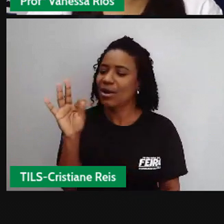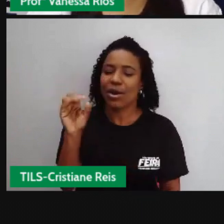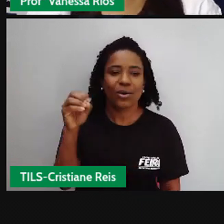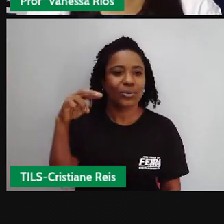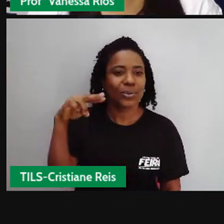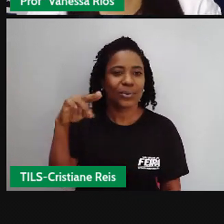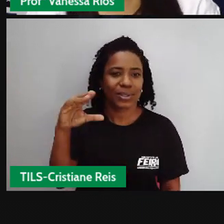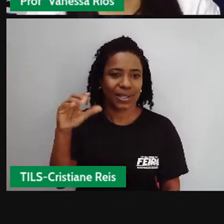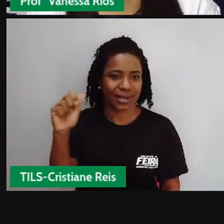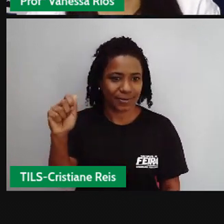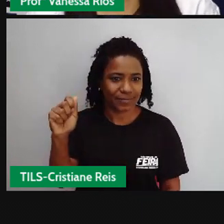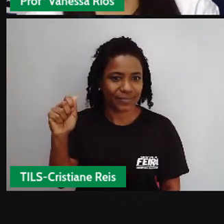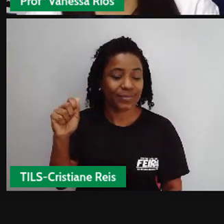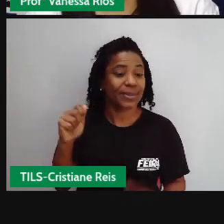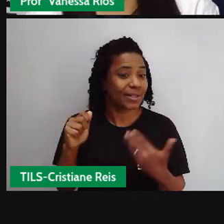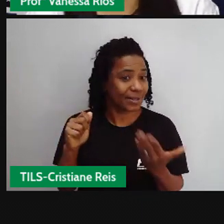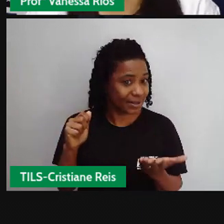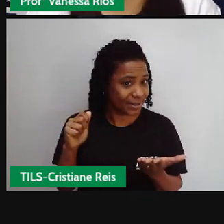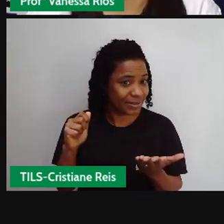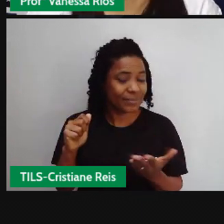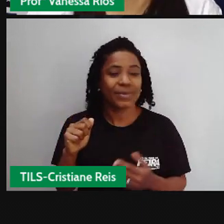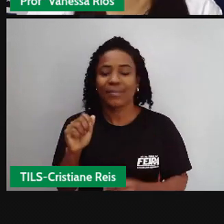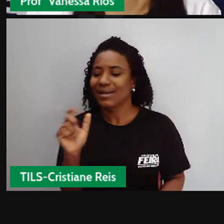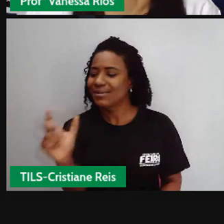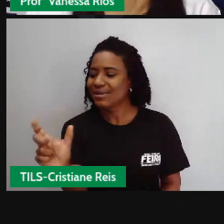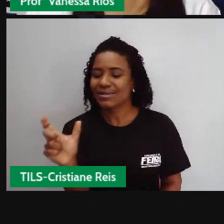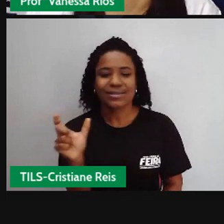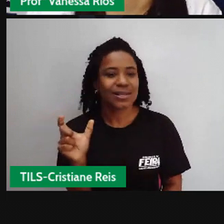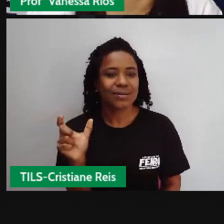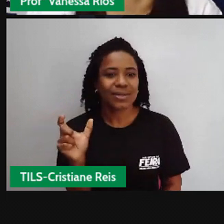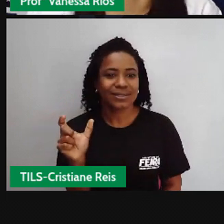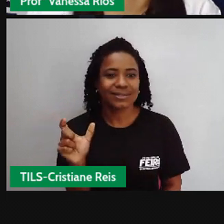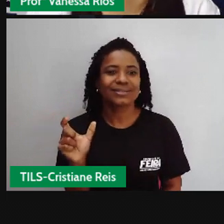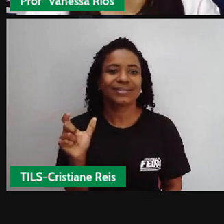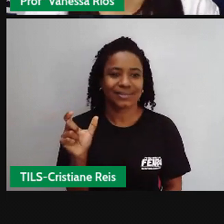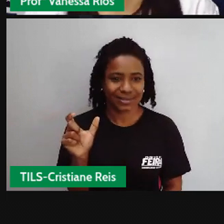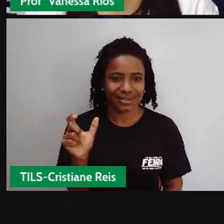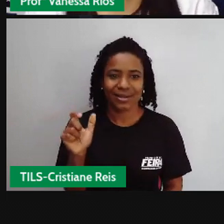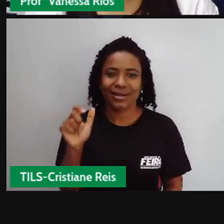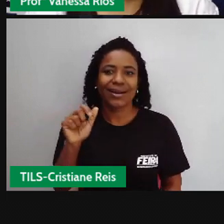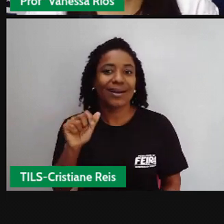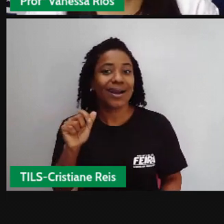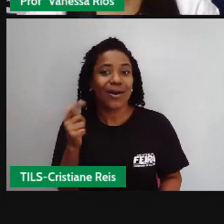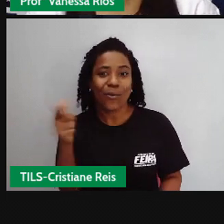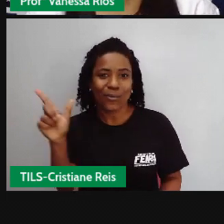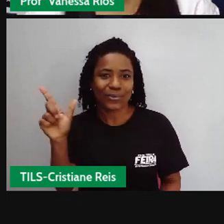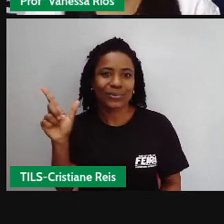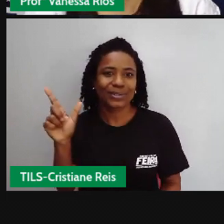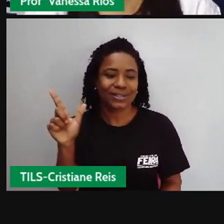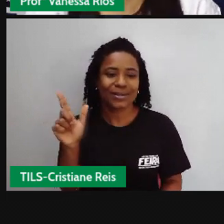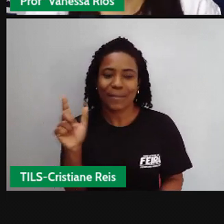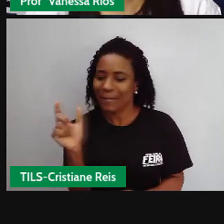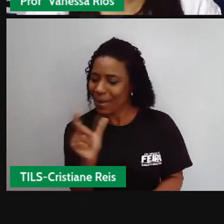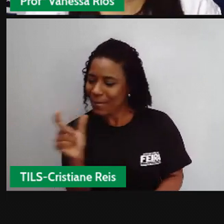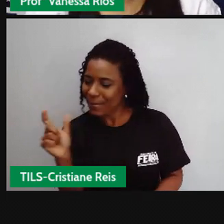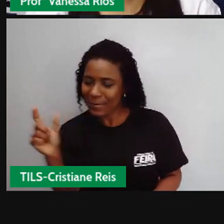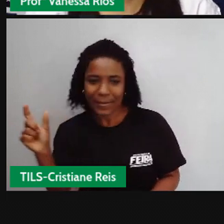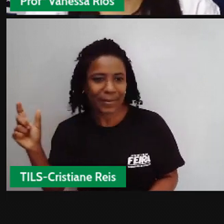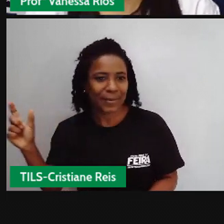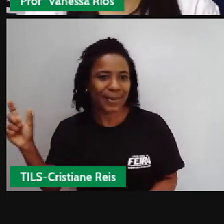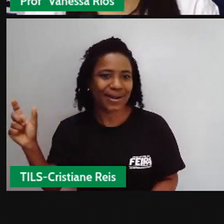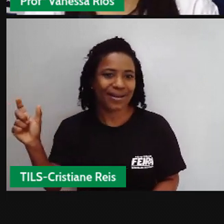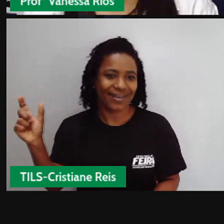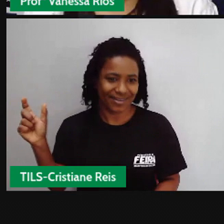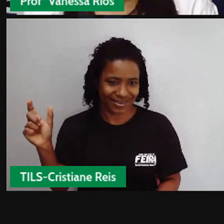átonas? As sílabas átonas são as demais sílabas que formam as palavras, né? Existe na palavra